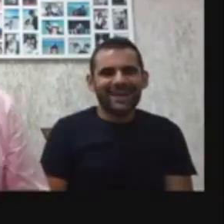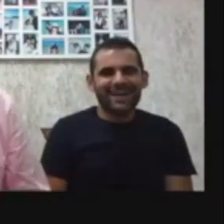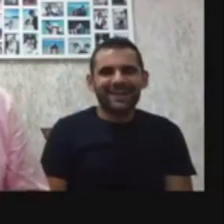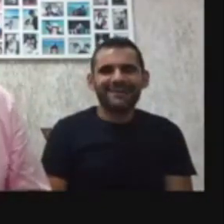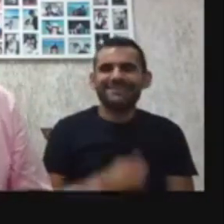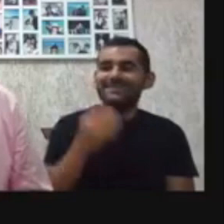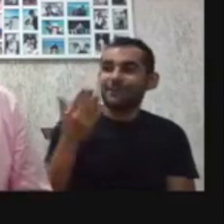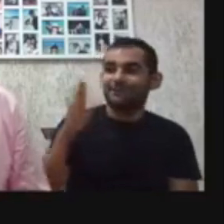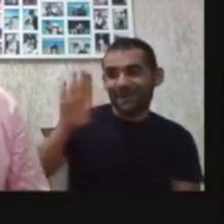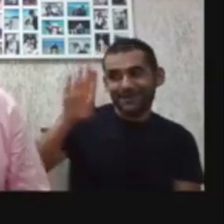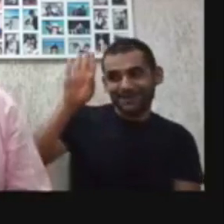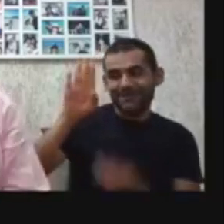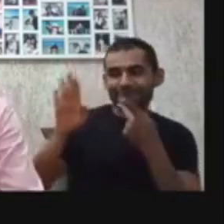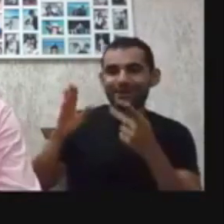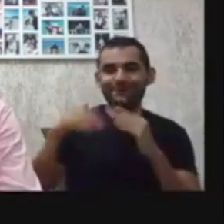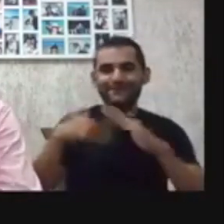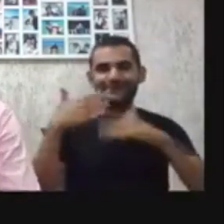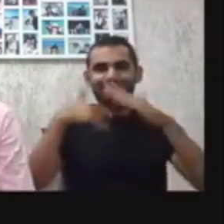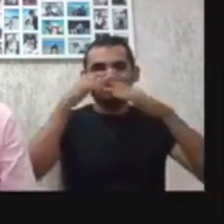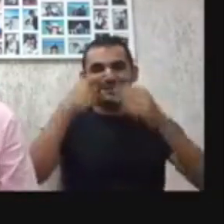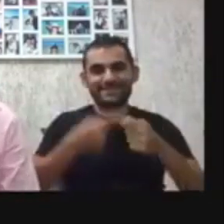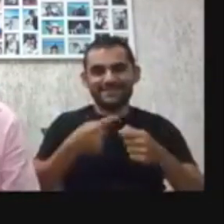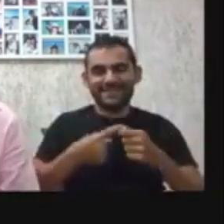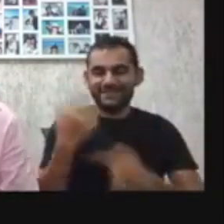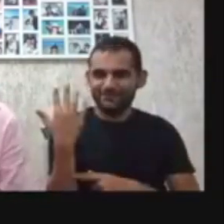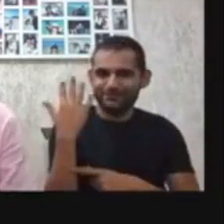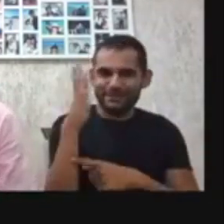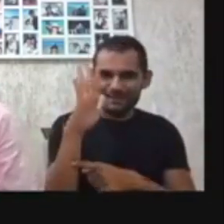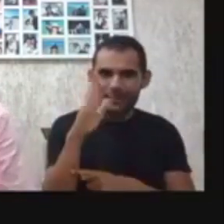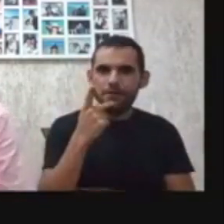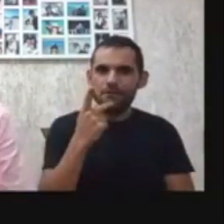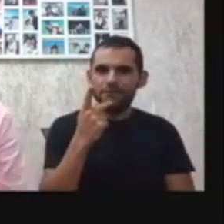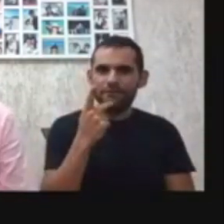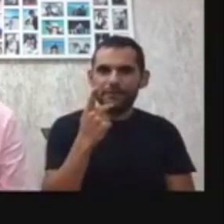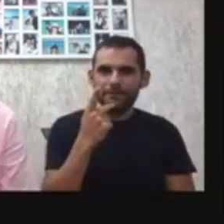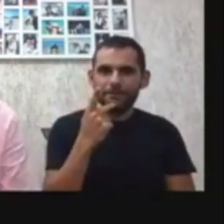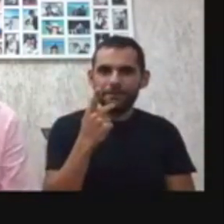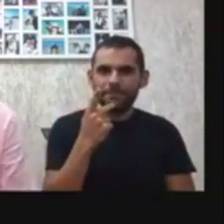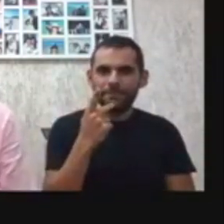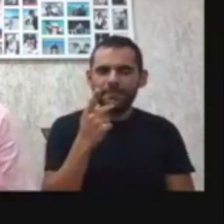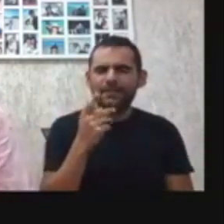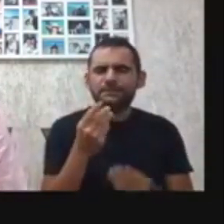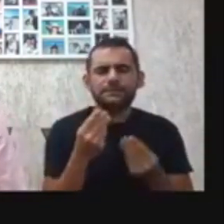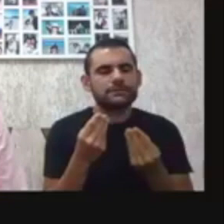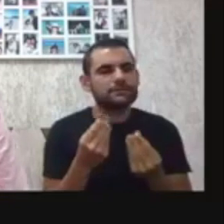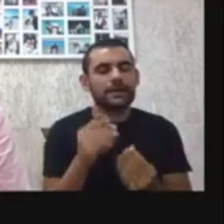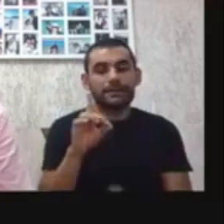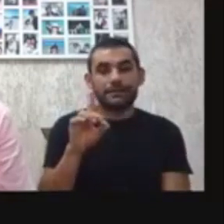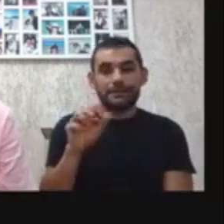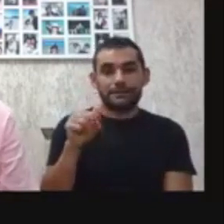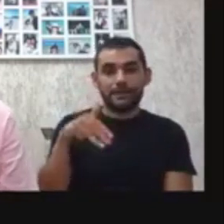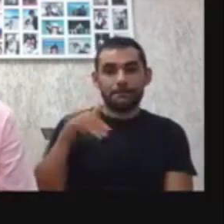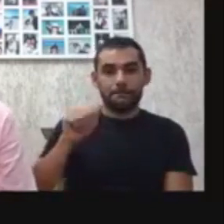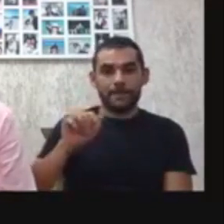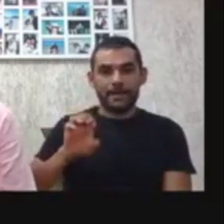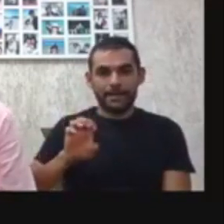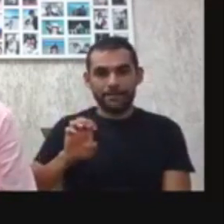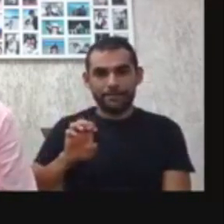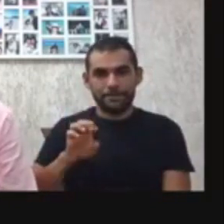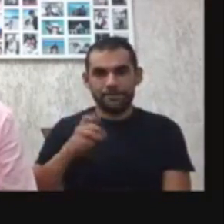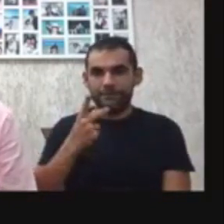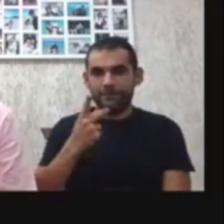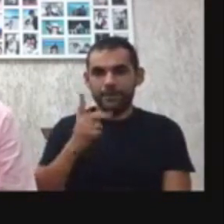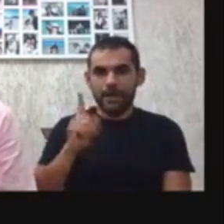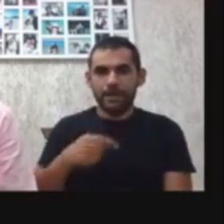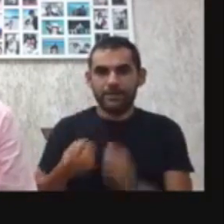Candidato, falando um pouco de desenvolvimento urbano, meio ambiente, a gente vai falar aí de um tema bem sensível, que é o da MAI. Eu vejo aqui que o senhor fala da criação